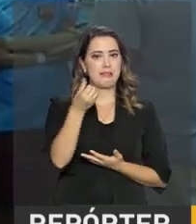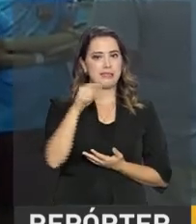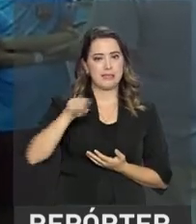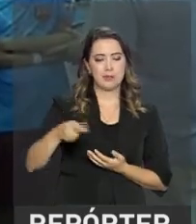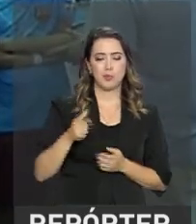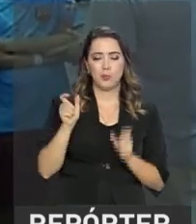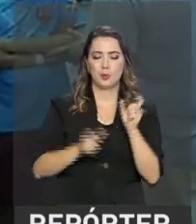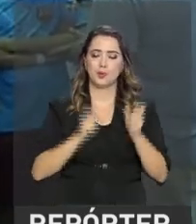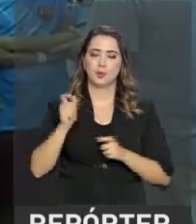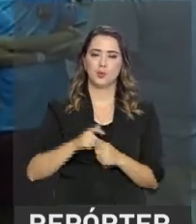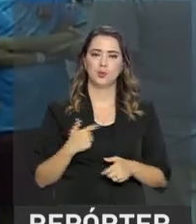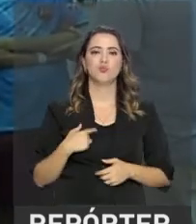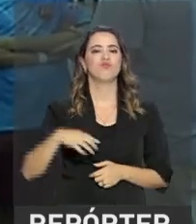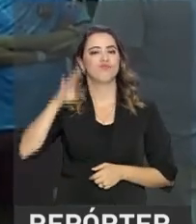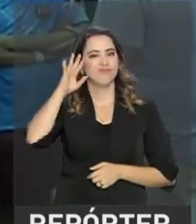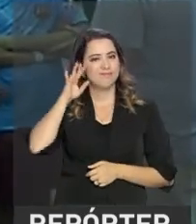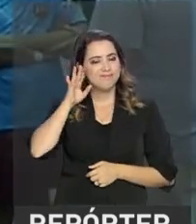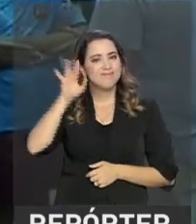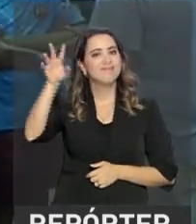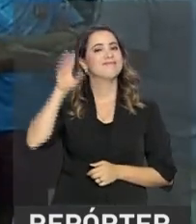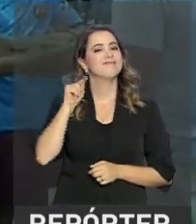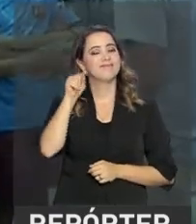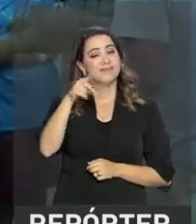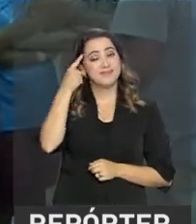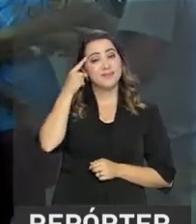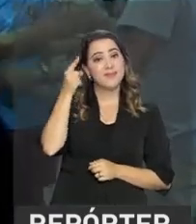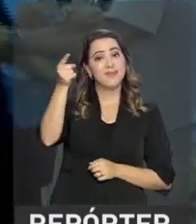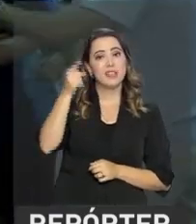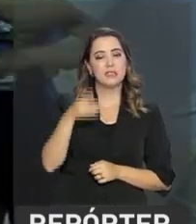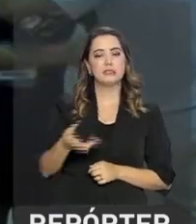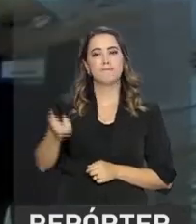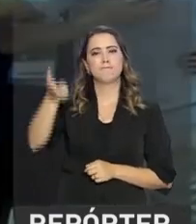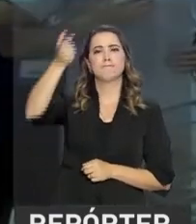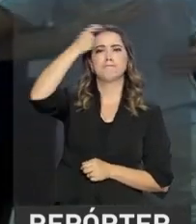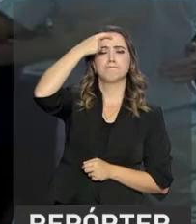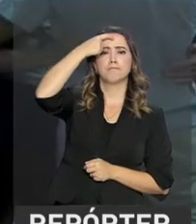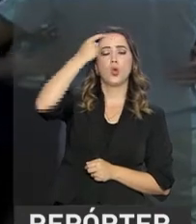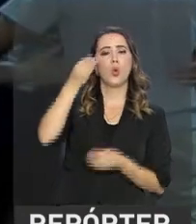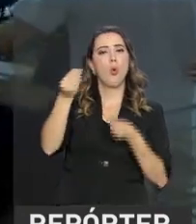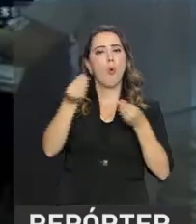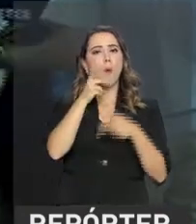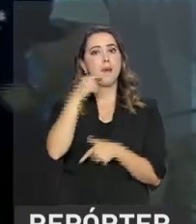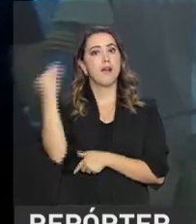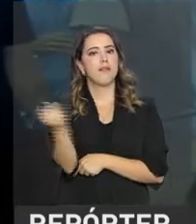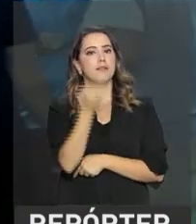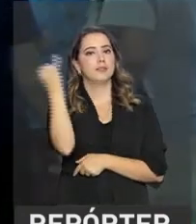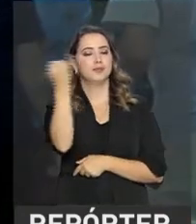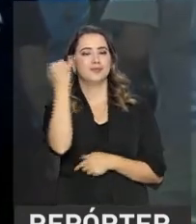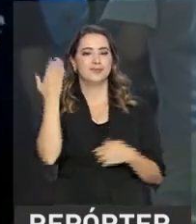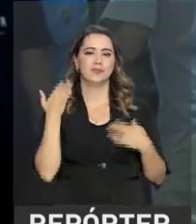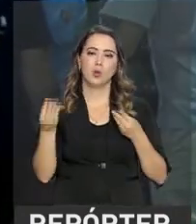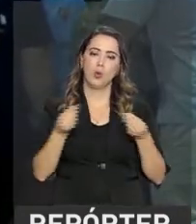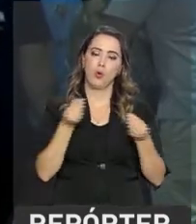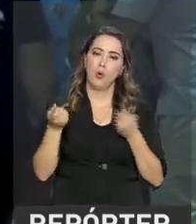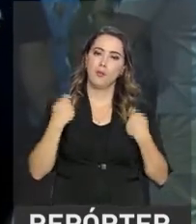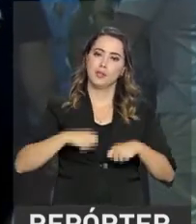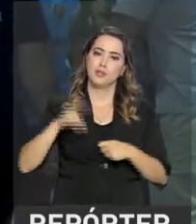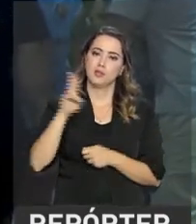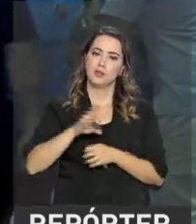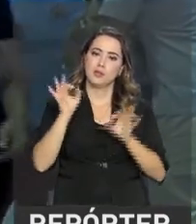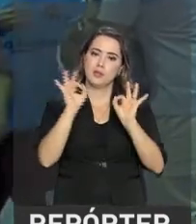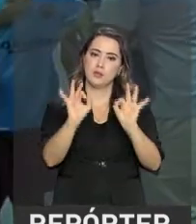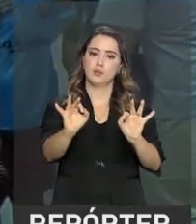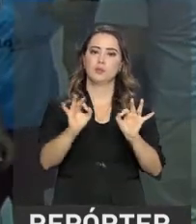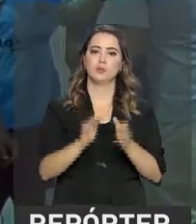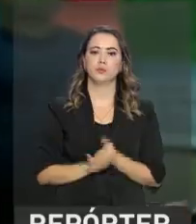com muita criatividade a ideia é concientizar como a água é importante e como deve ser usada de